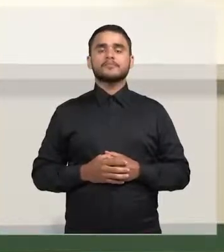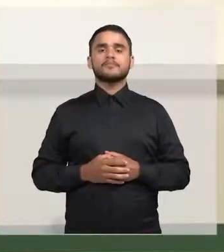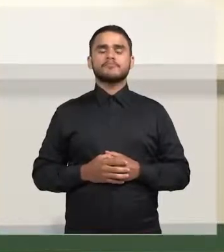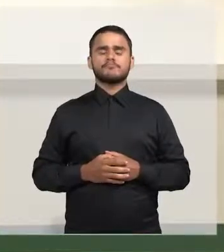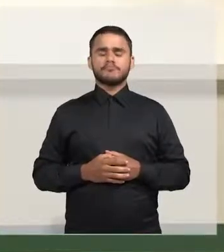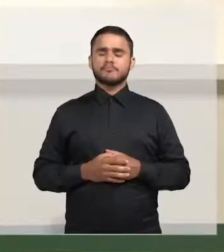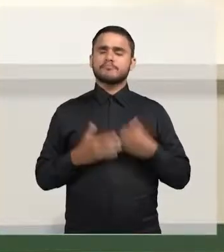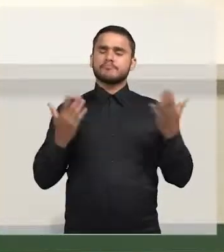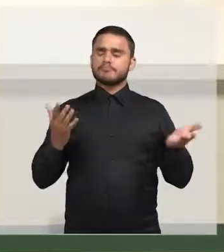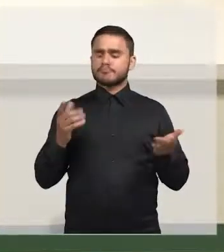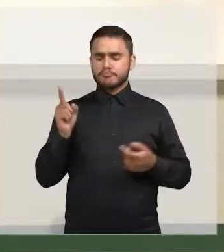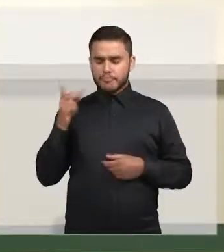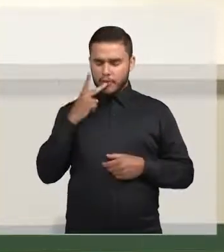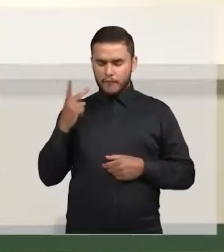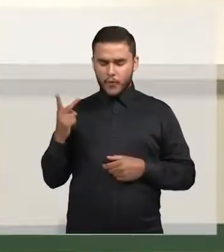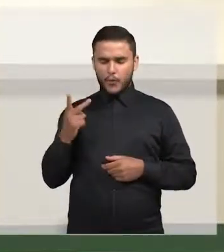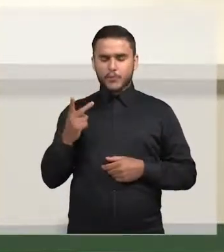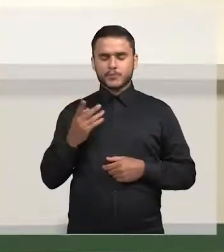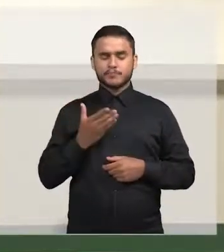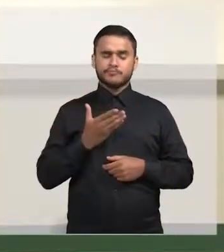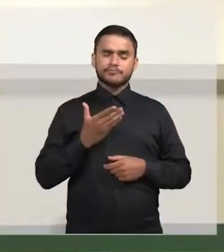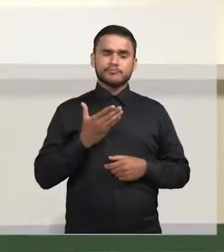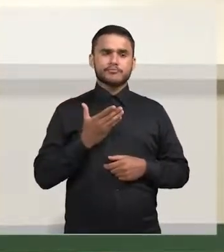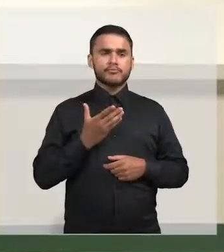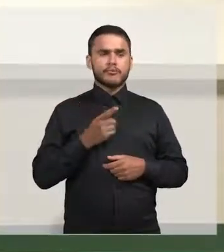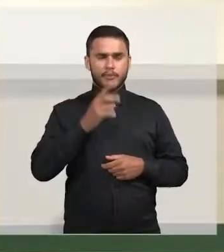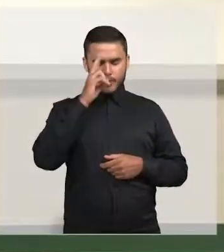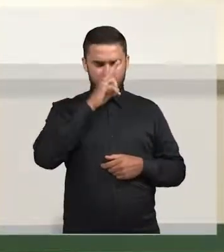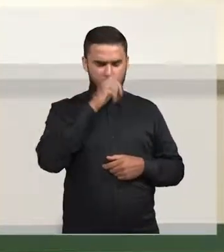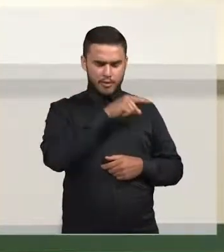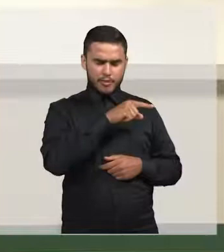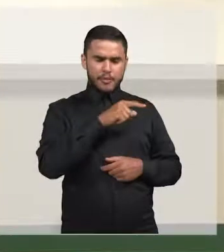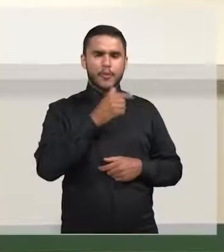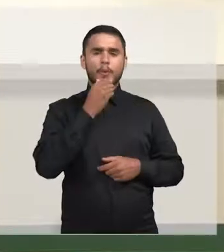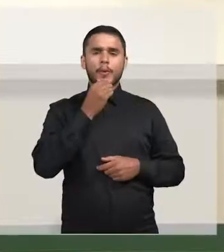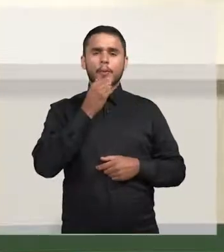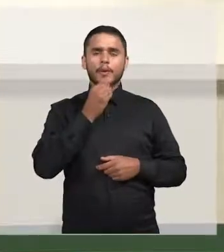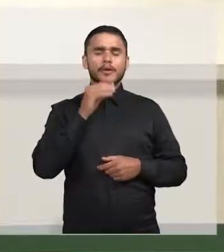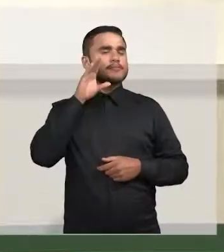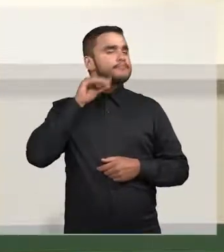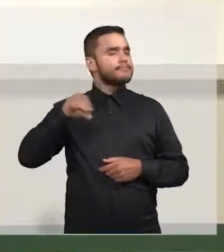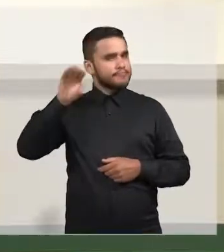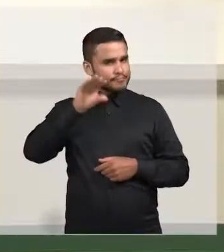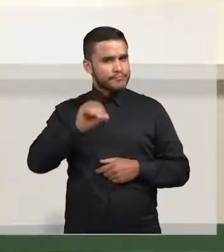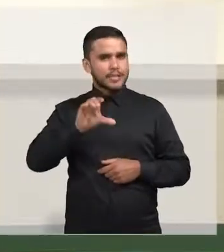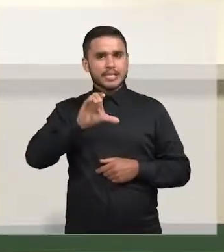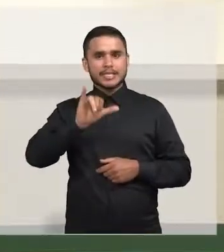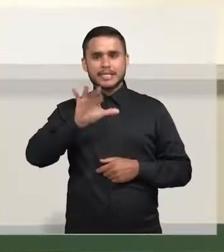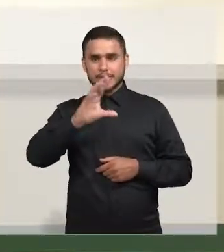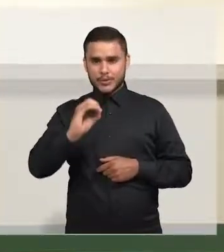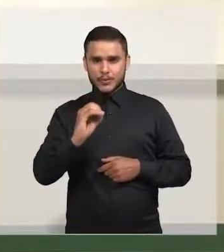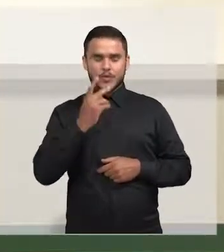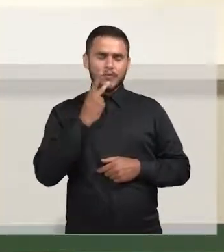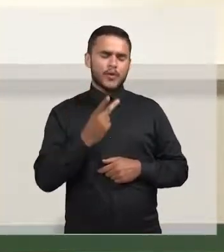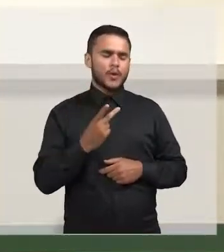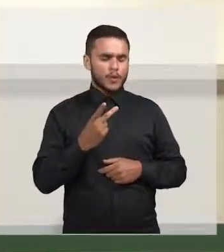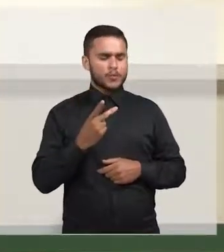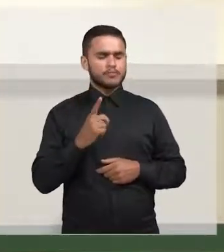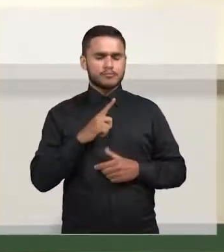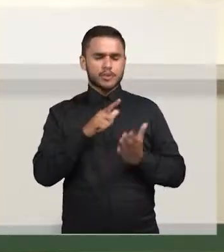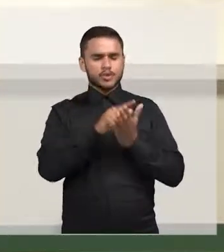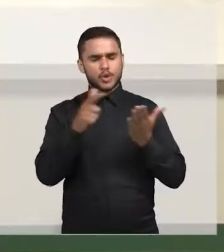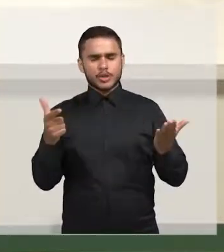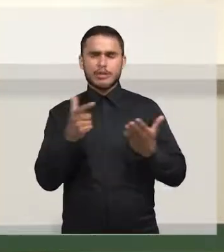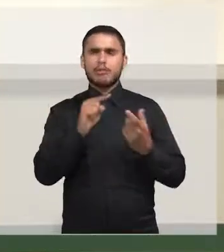né? O Ciro deu entrevista ao Kennedy de Alencar, não foi essa semana, Luiz? Ele deu algumas entrevistas no Estado de São Paulo, Folha de São Paulo, CBN,